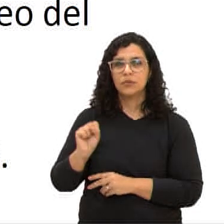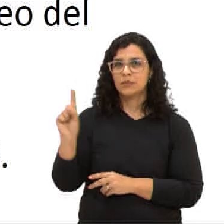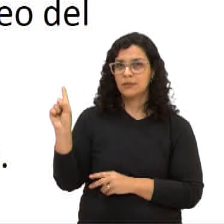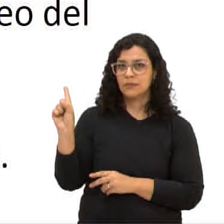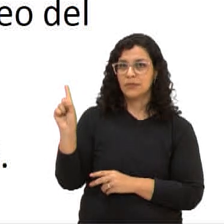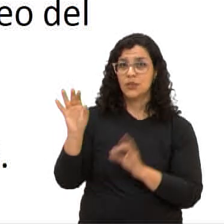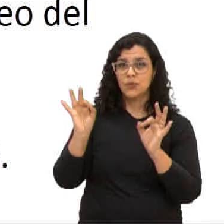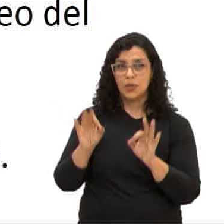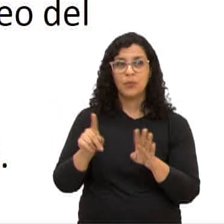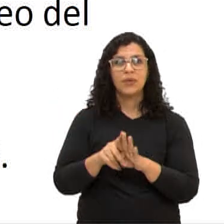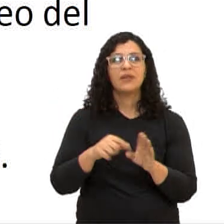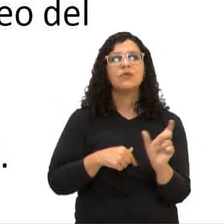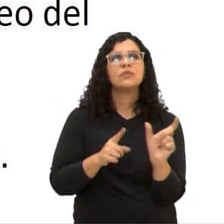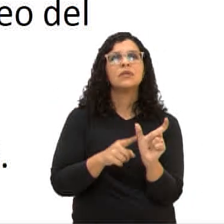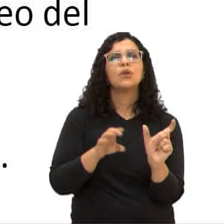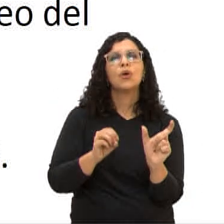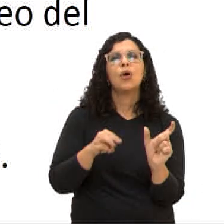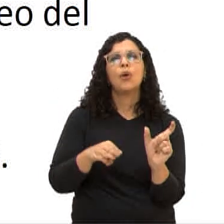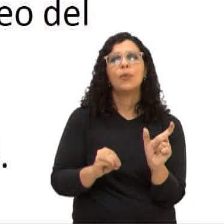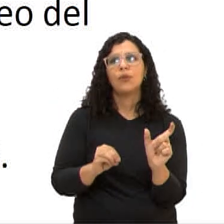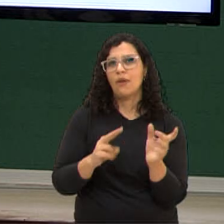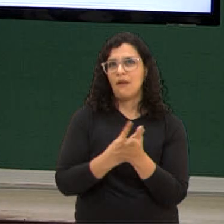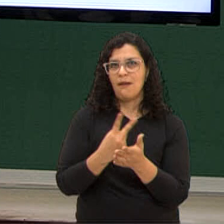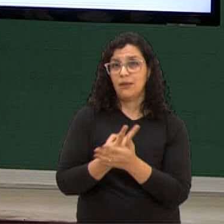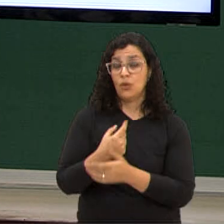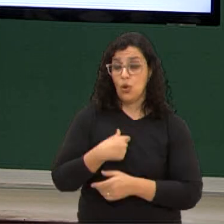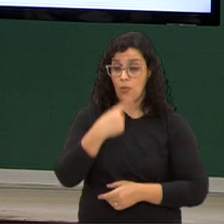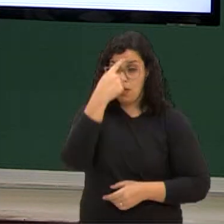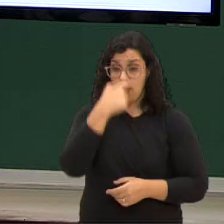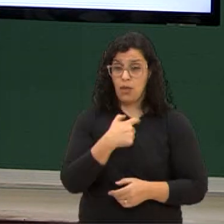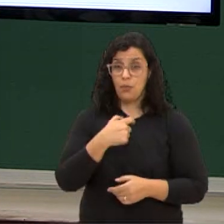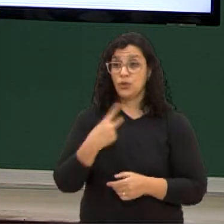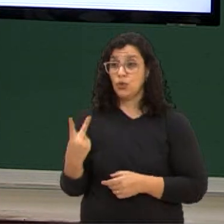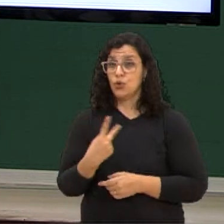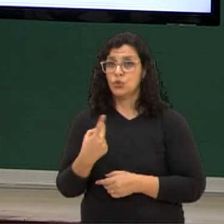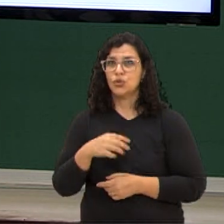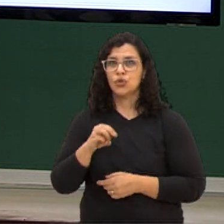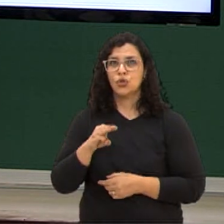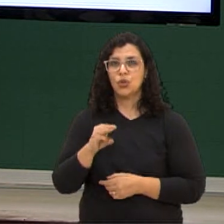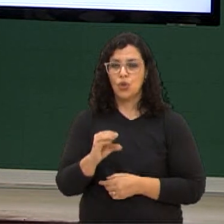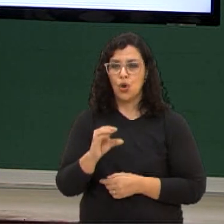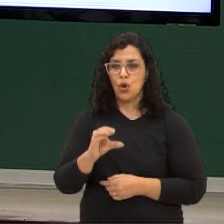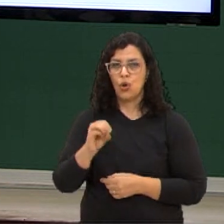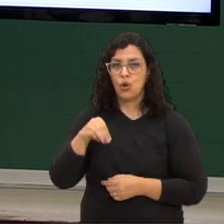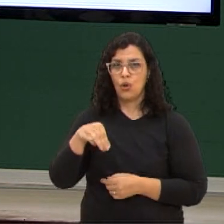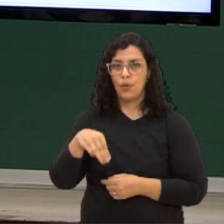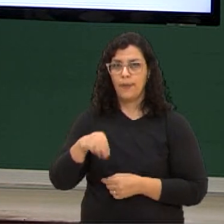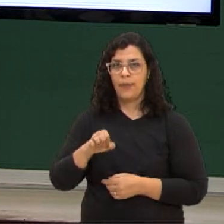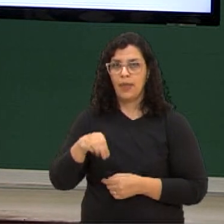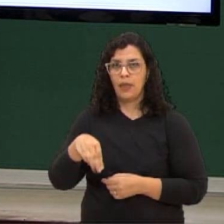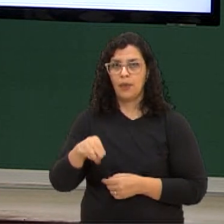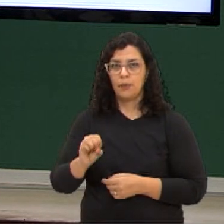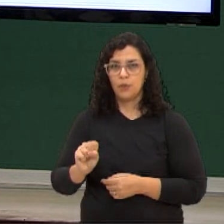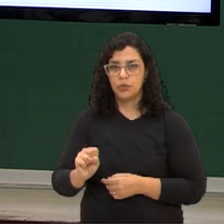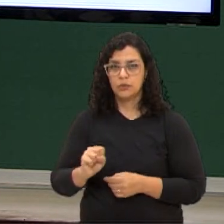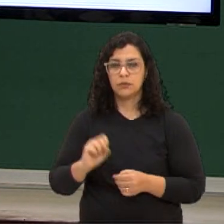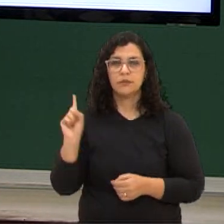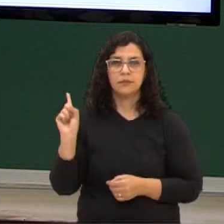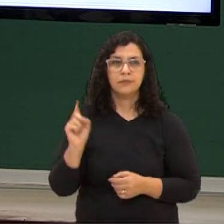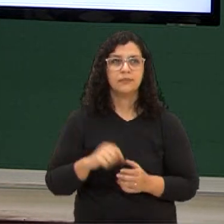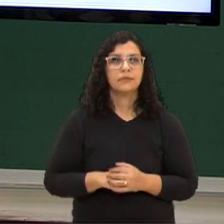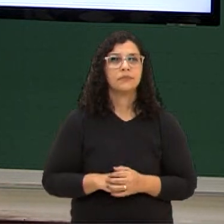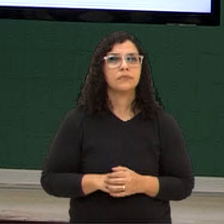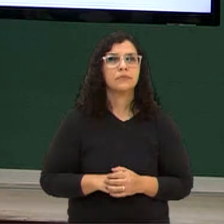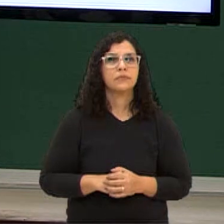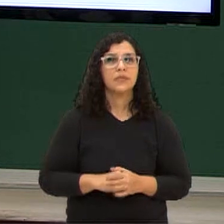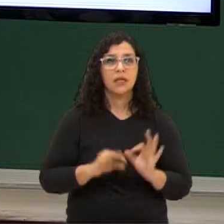alternativa incorreta, porque estava utilizando o como é para a primeira pessoa. Então, a forma correta é comemos. E